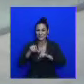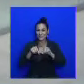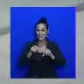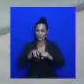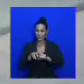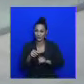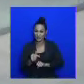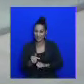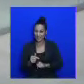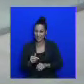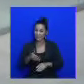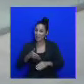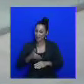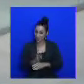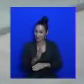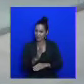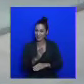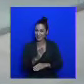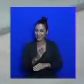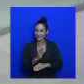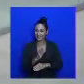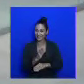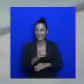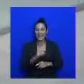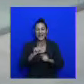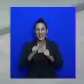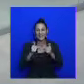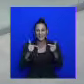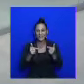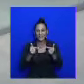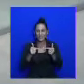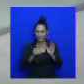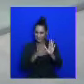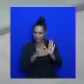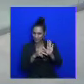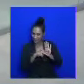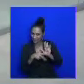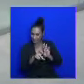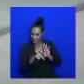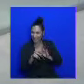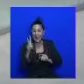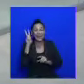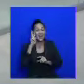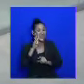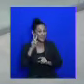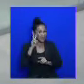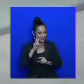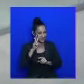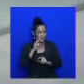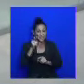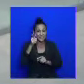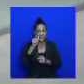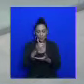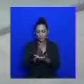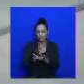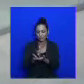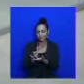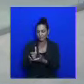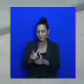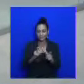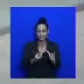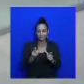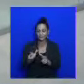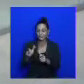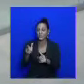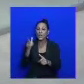sorteio do super-set Realizado validado a sorte estava na sua costa lembra de ser logo após a apuração